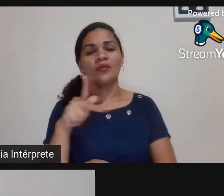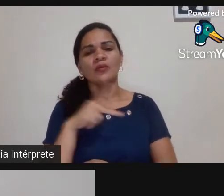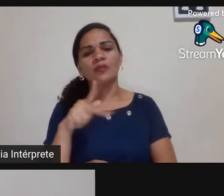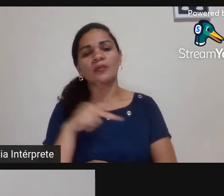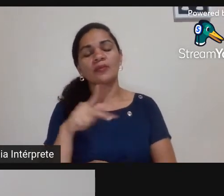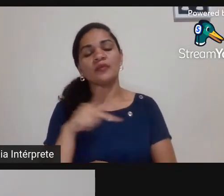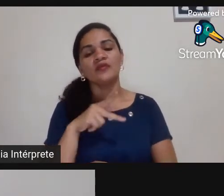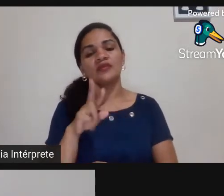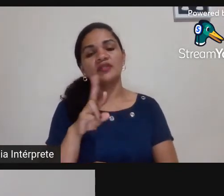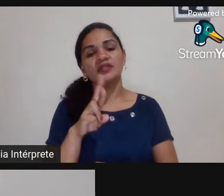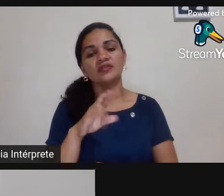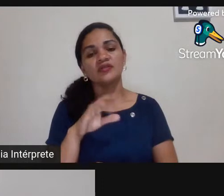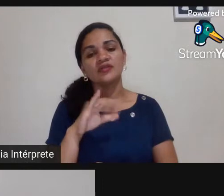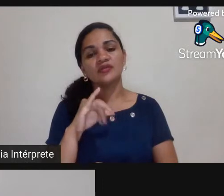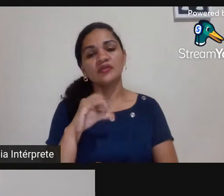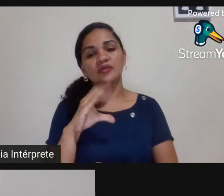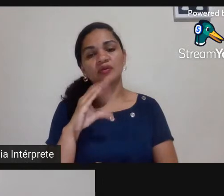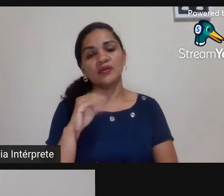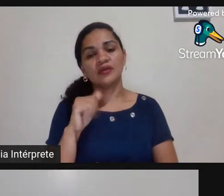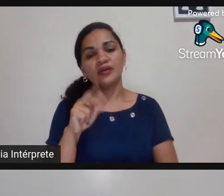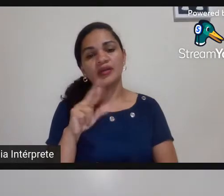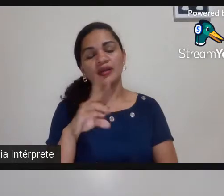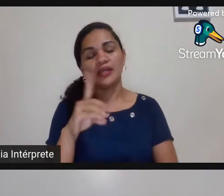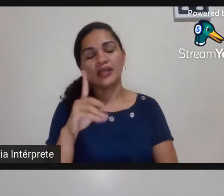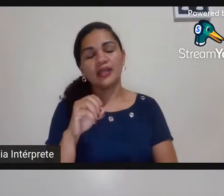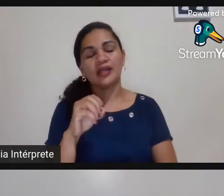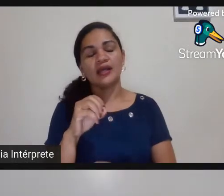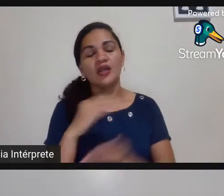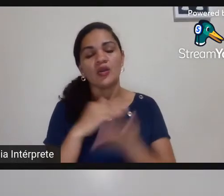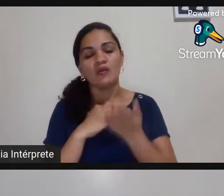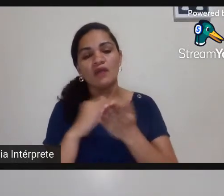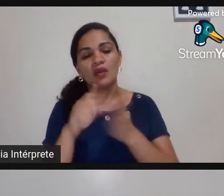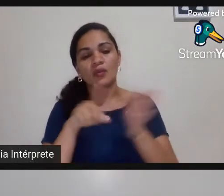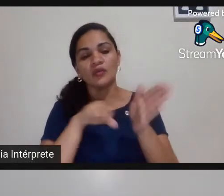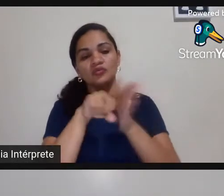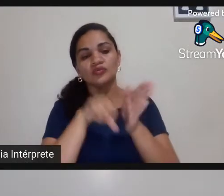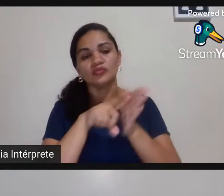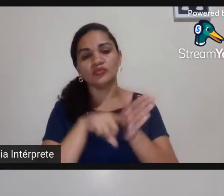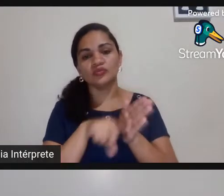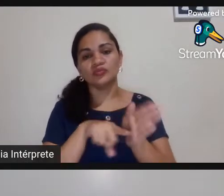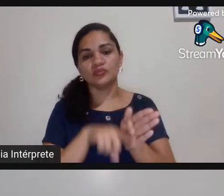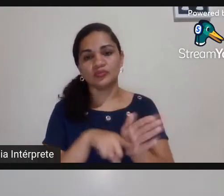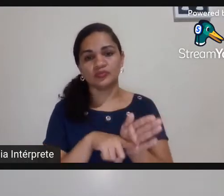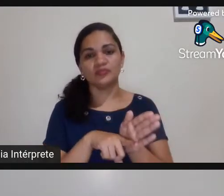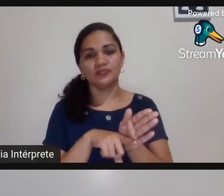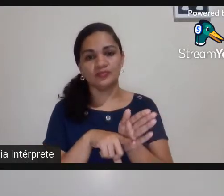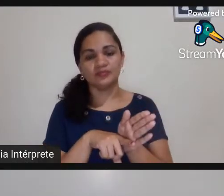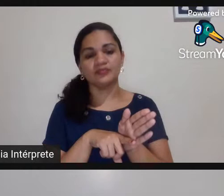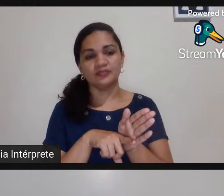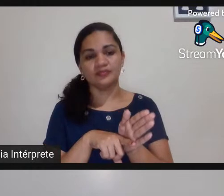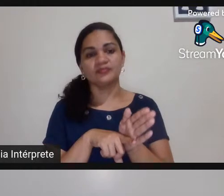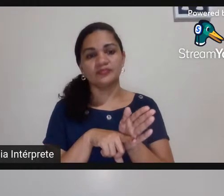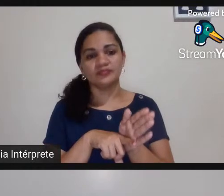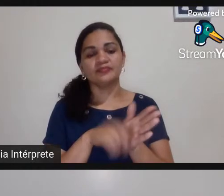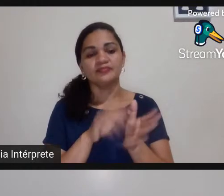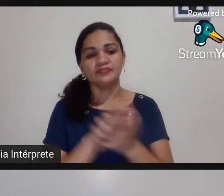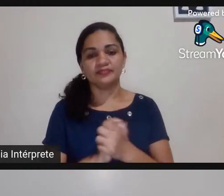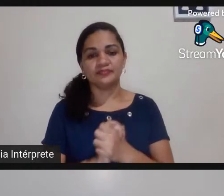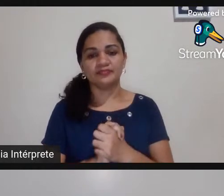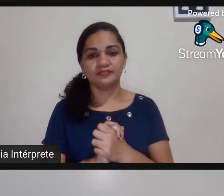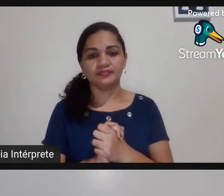professor Ricardo gostaria de começar com algumas perguntas o Adalberto colocar os o Ricardo